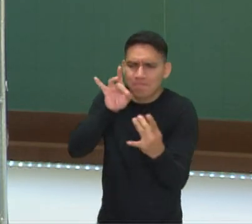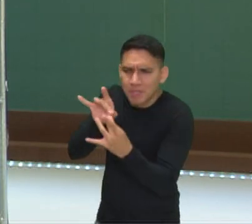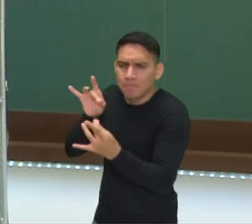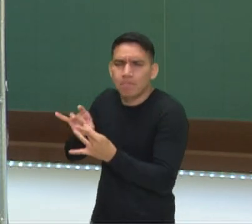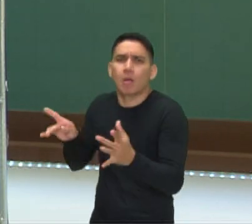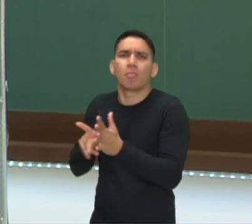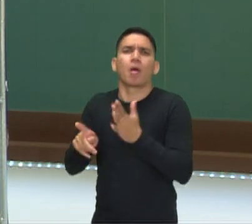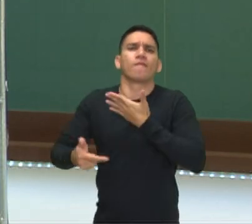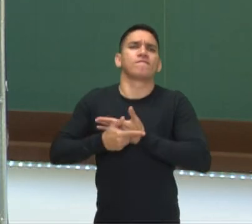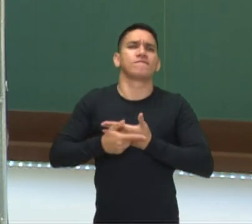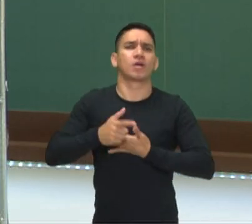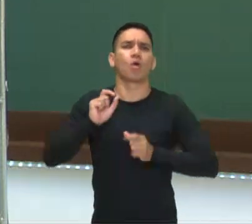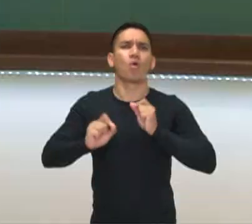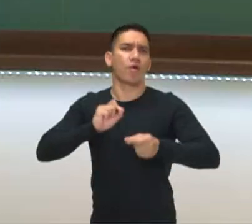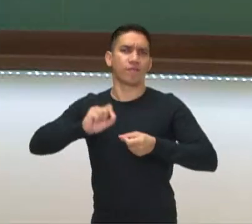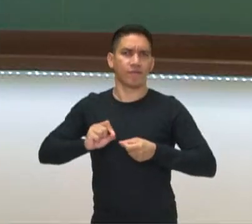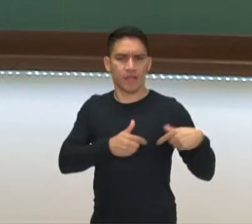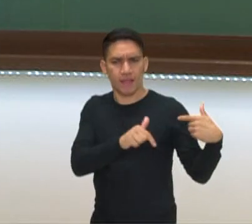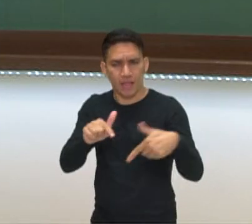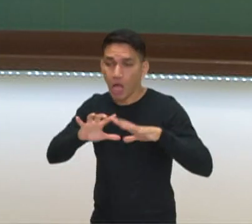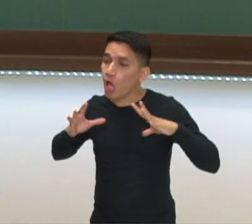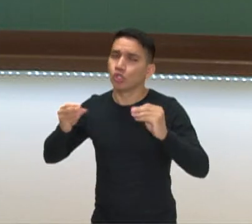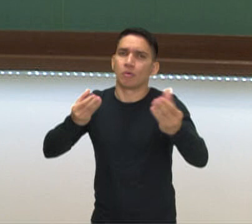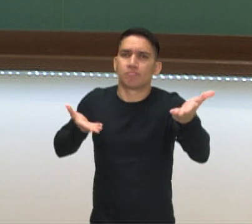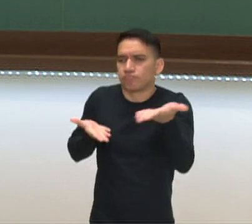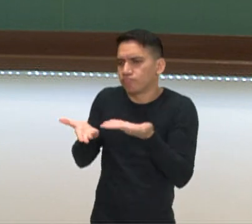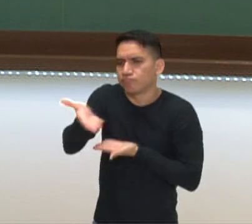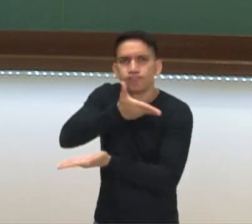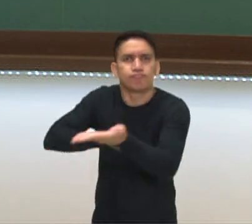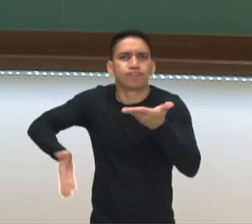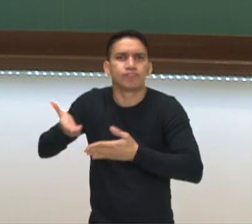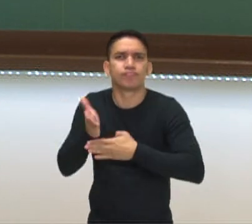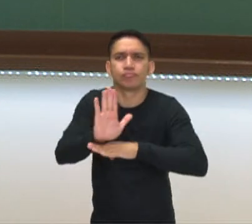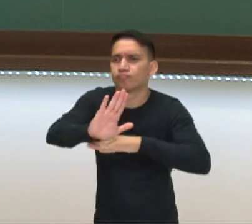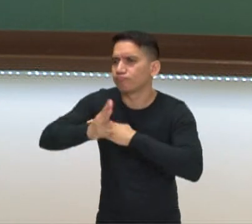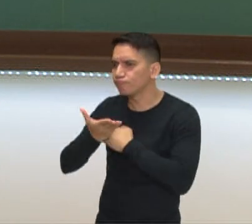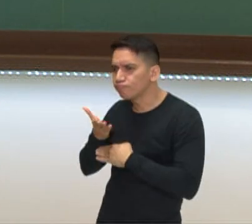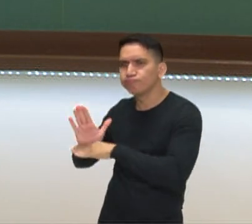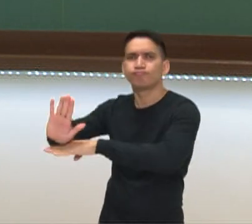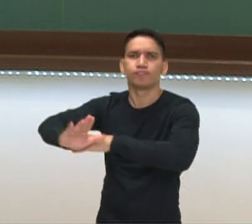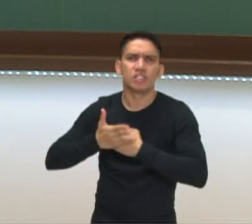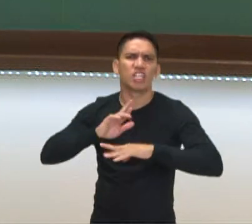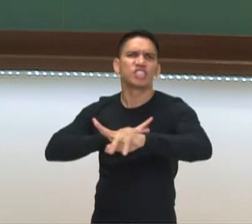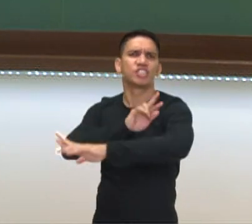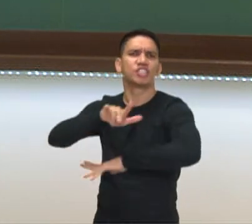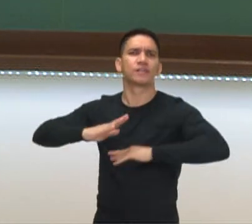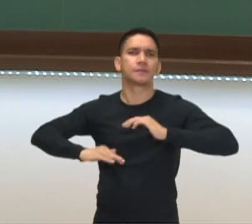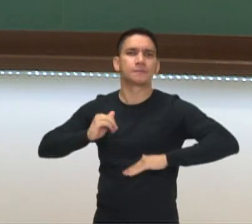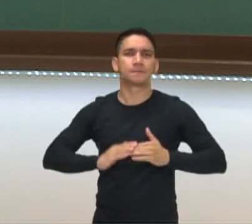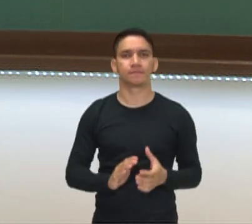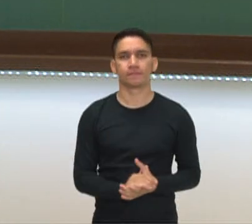sua função e todo mundo se ajudando mutuamente com as suas diferentes profissões.